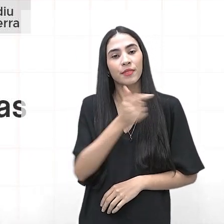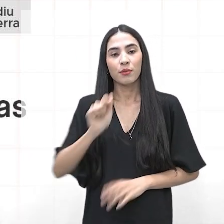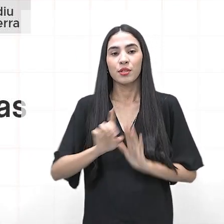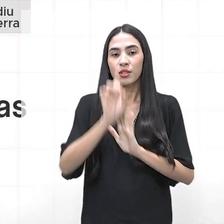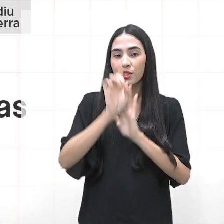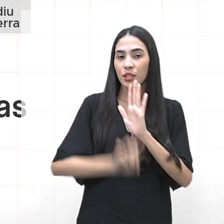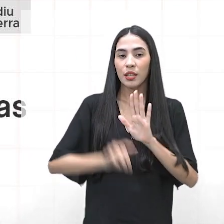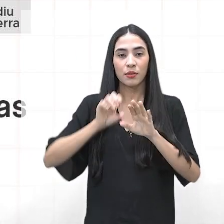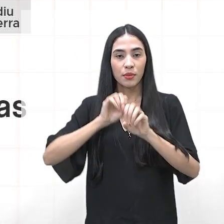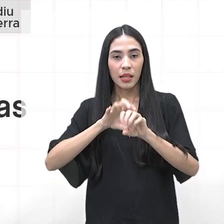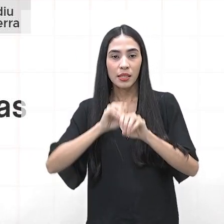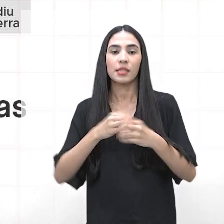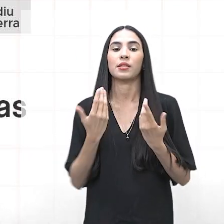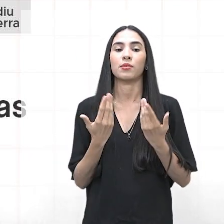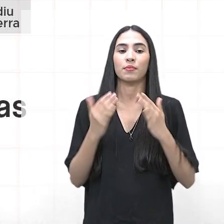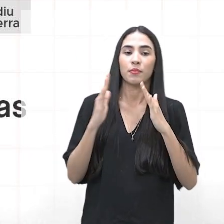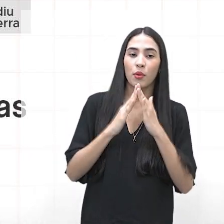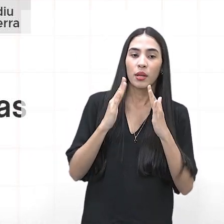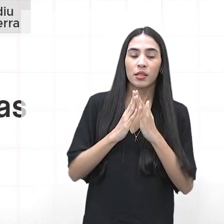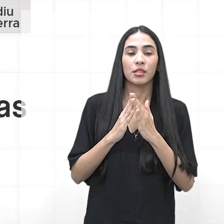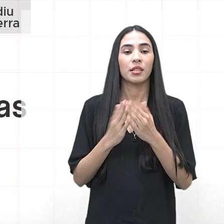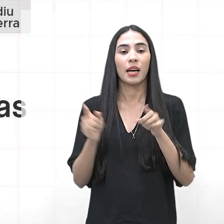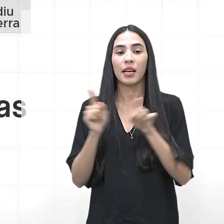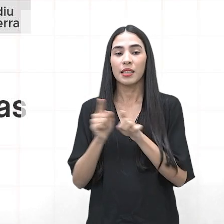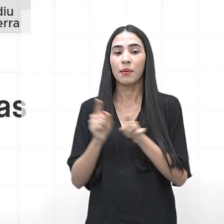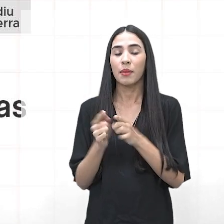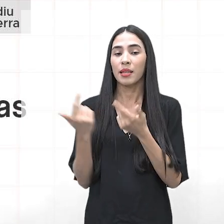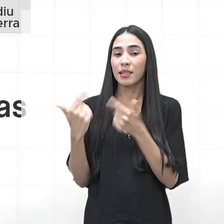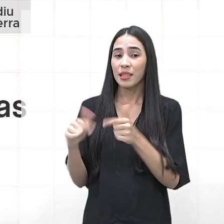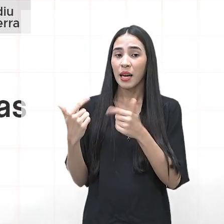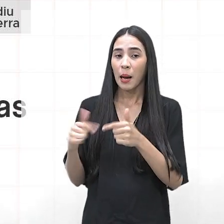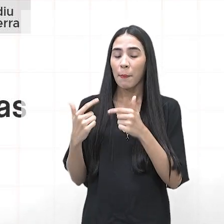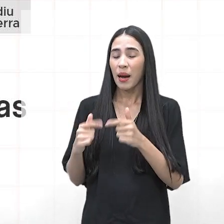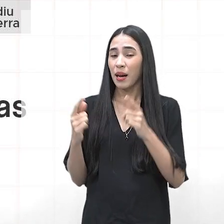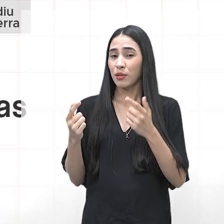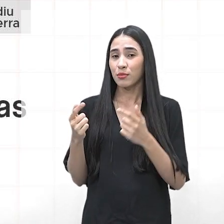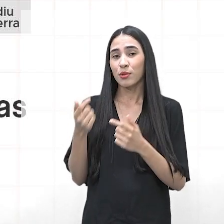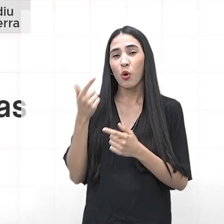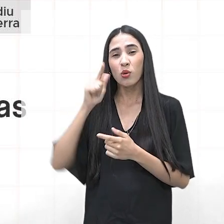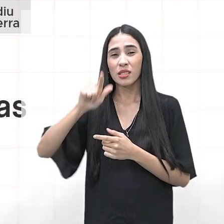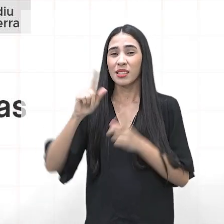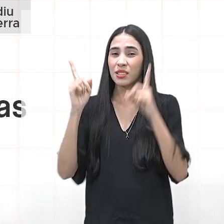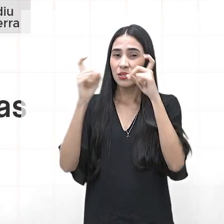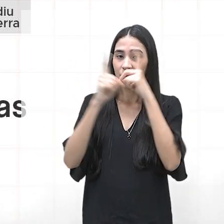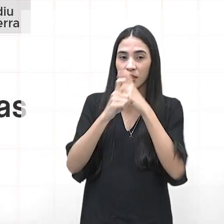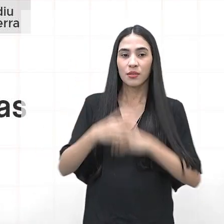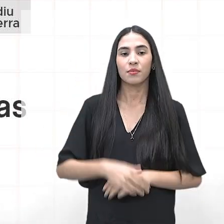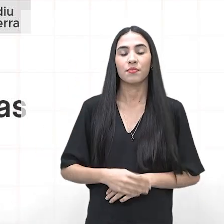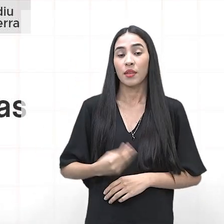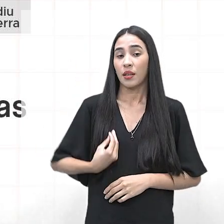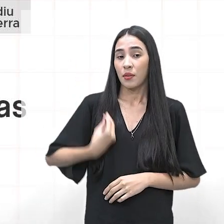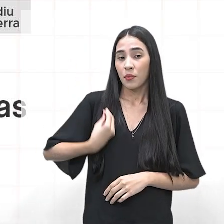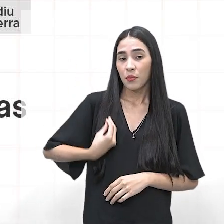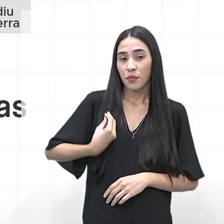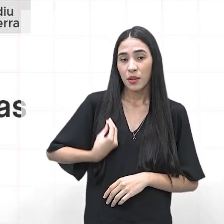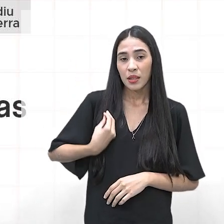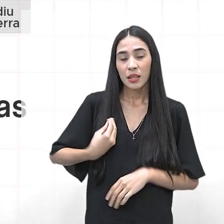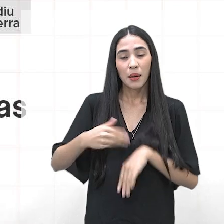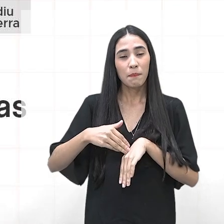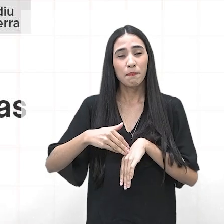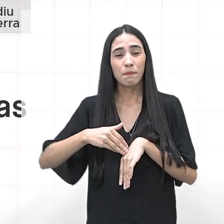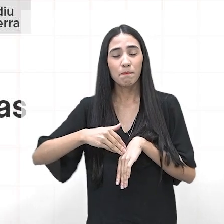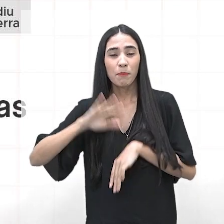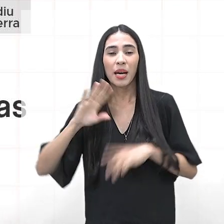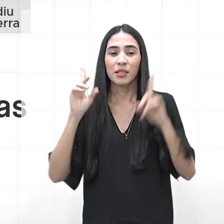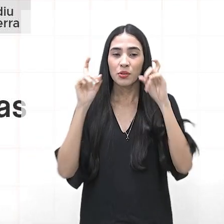direito à educação, à moradia e o emprego tornou-se muito difícil. As condições de vida se tornaram muito